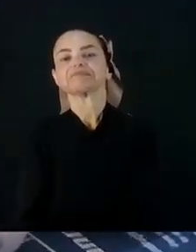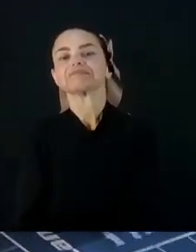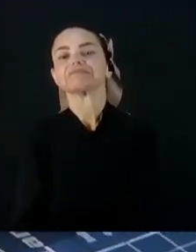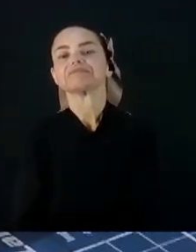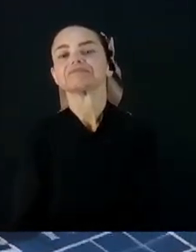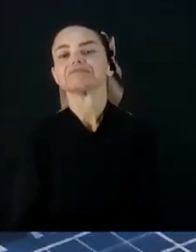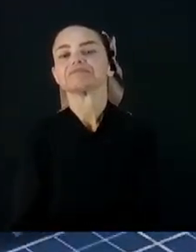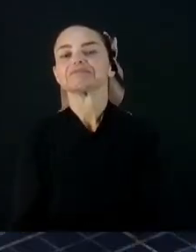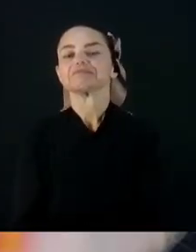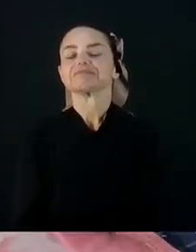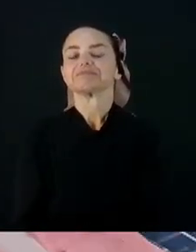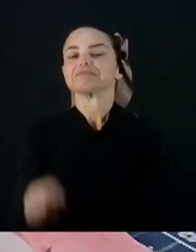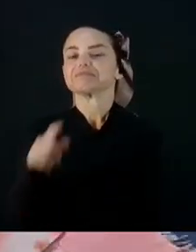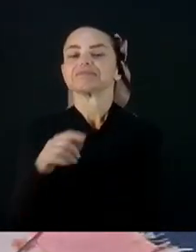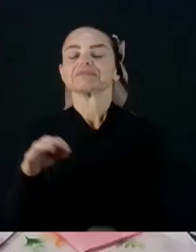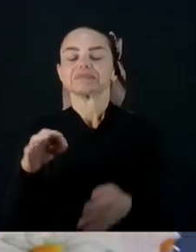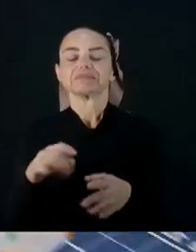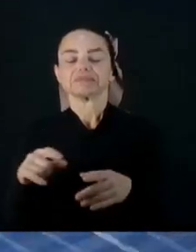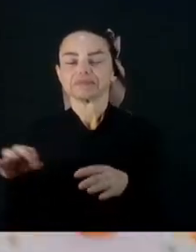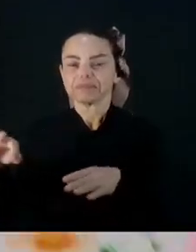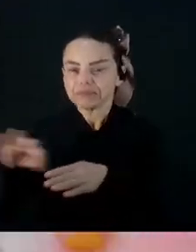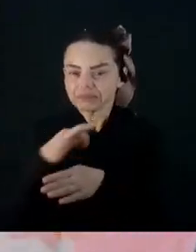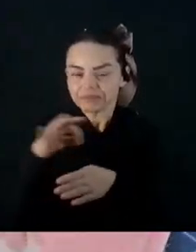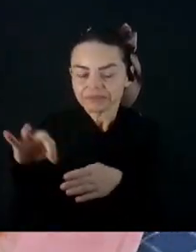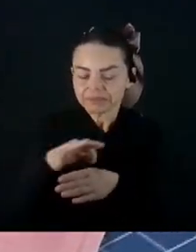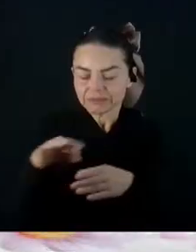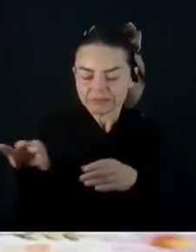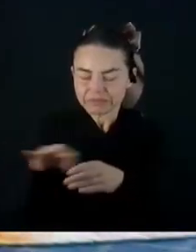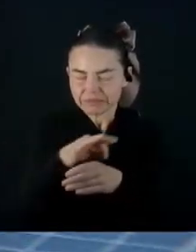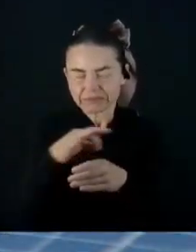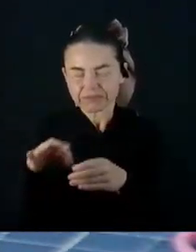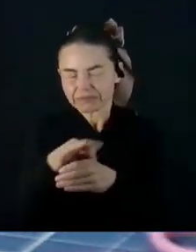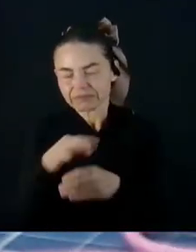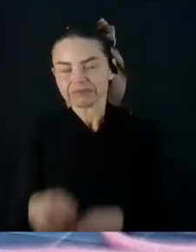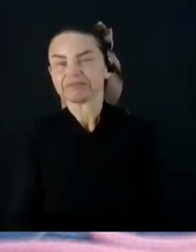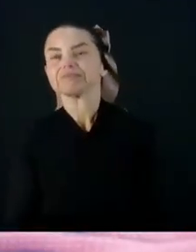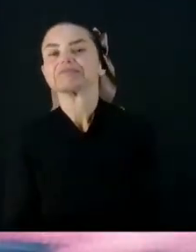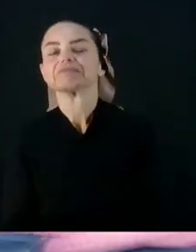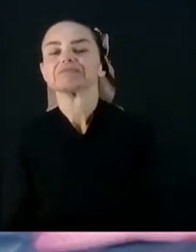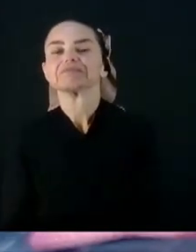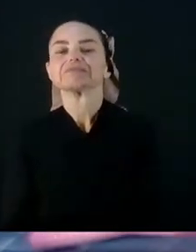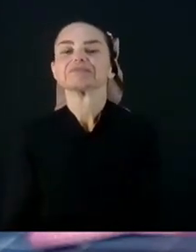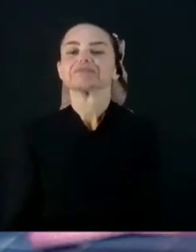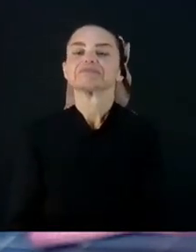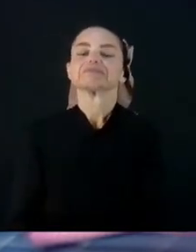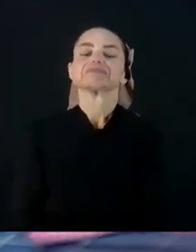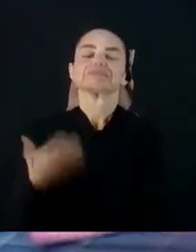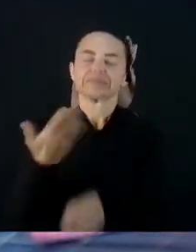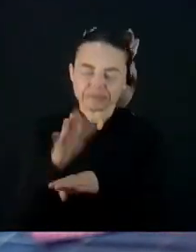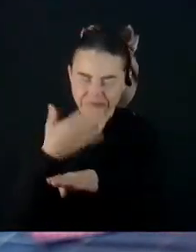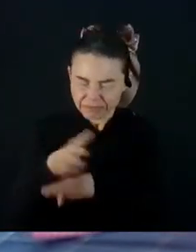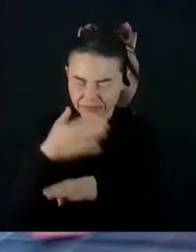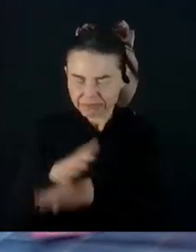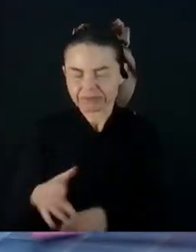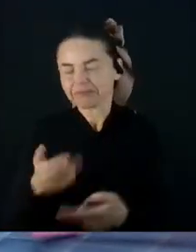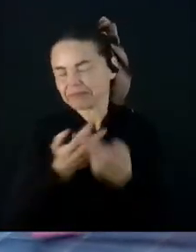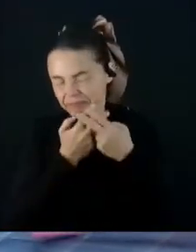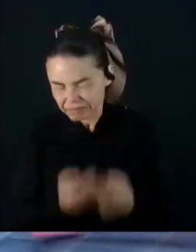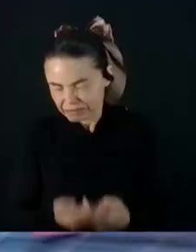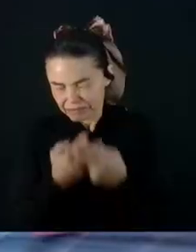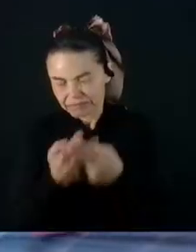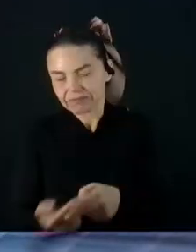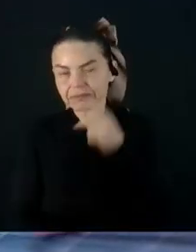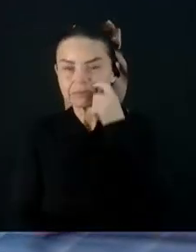zíper. As meninas têm muito medo de colocar cursor no zíper. Gente, é tudo treino, é paciência, é treino, é